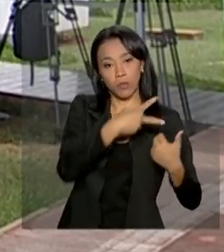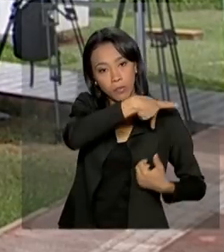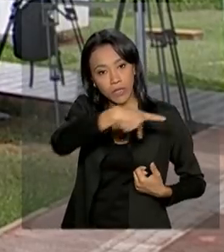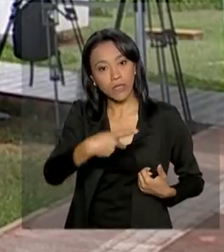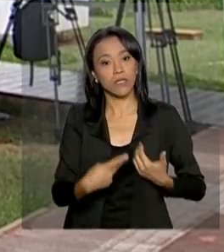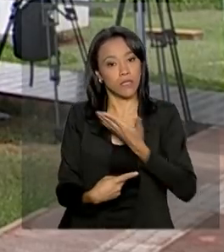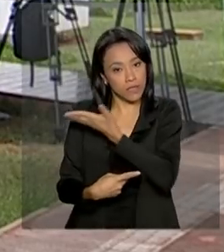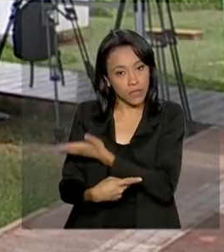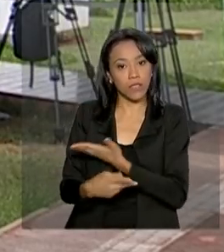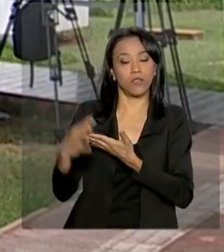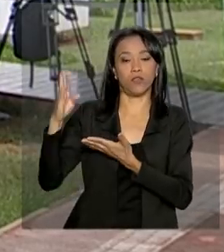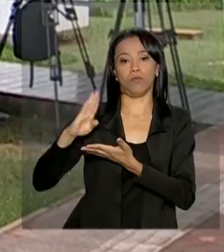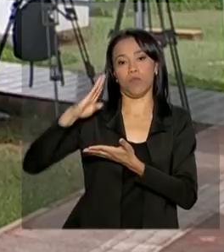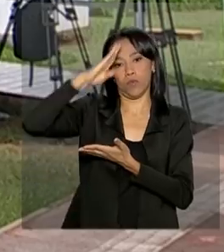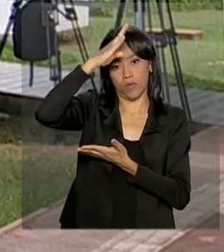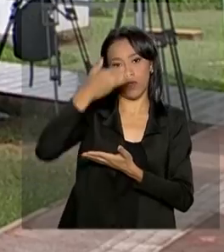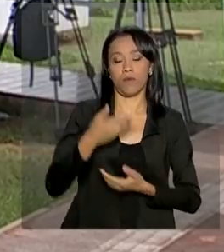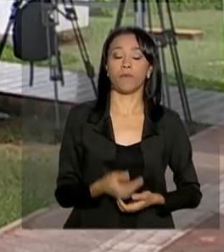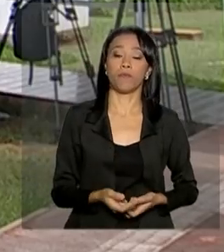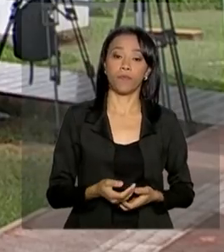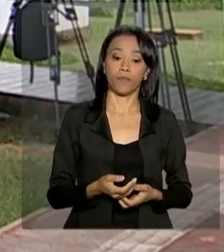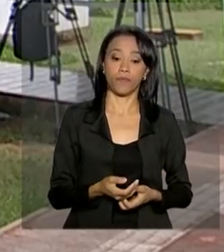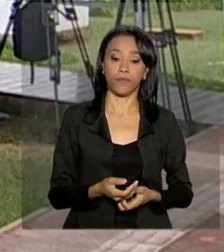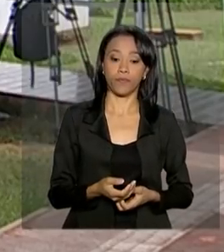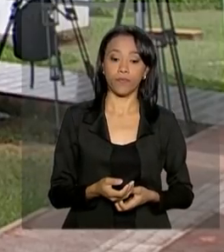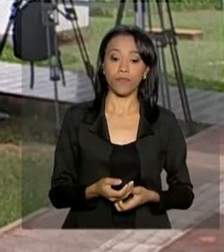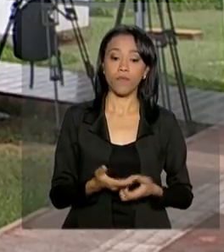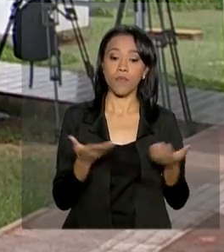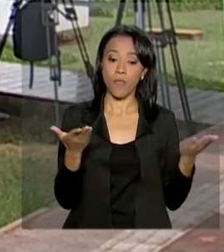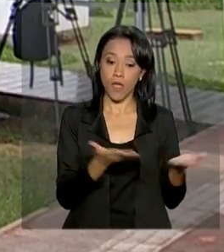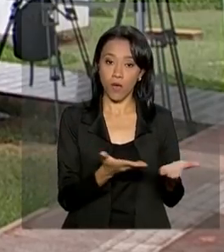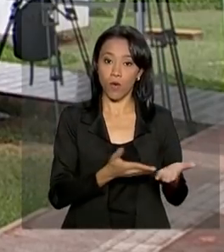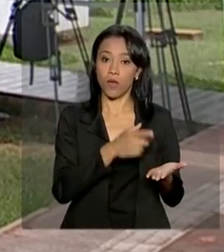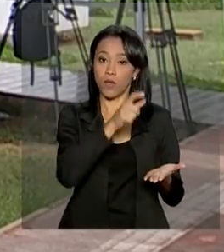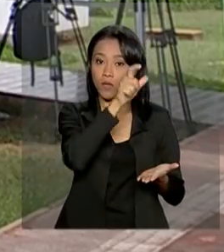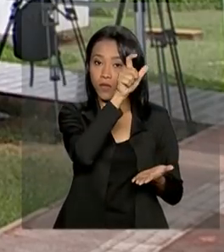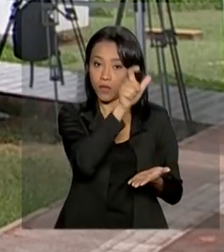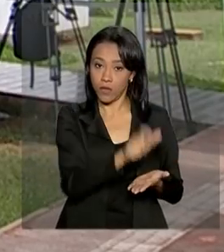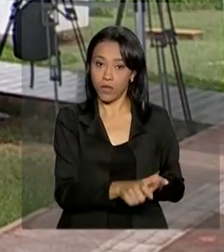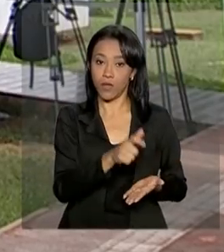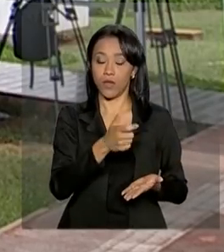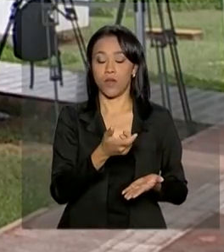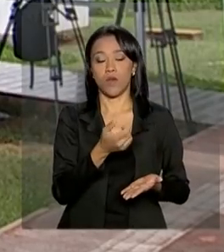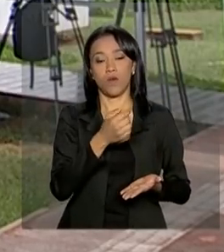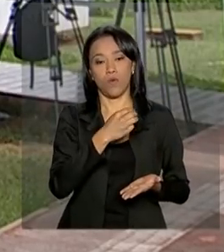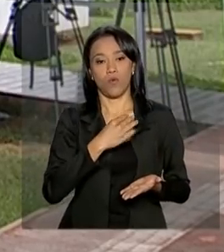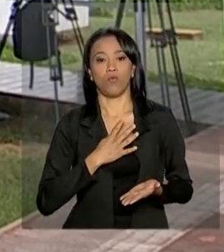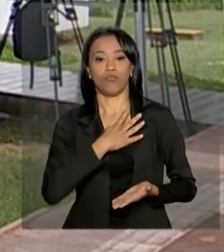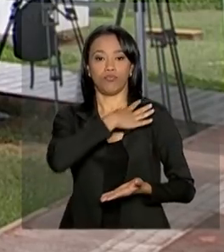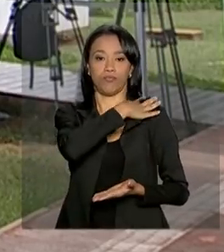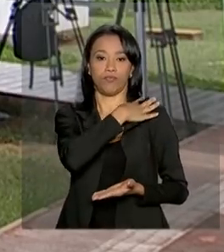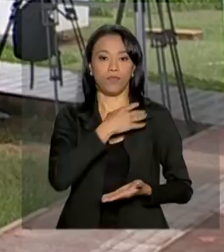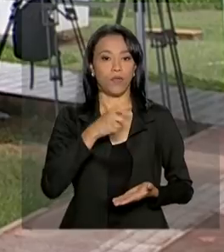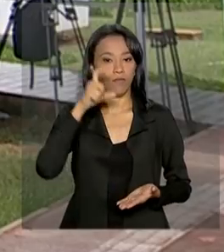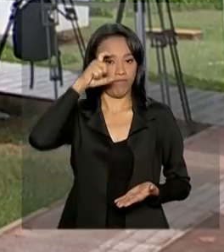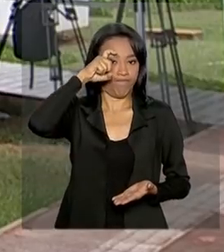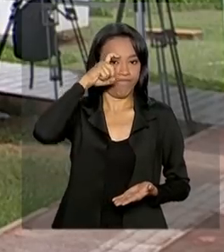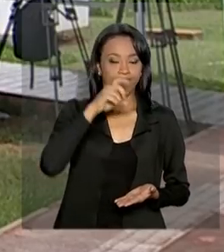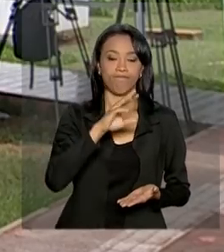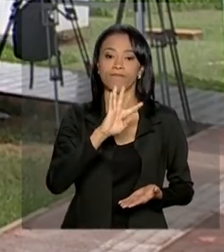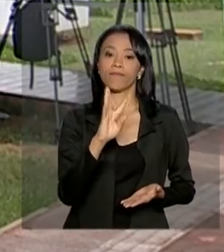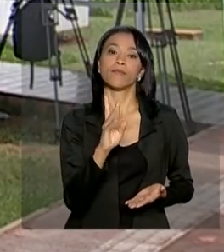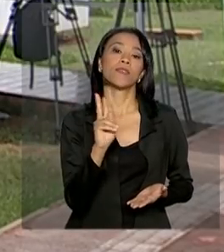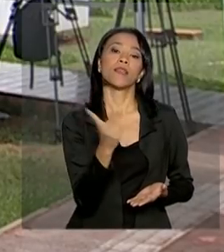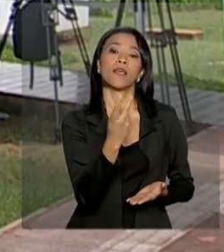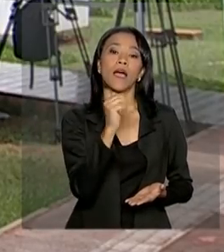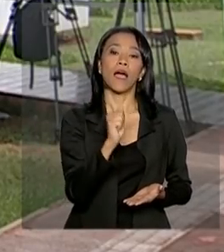manhã, o vice-presidente, agora presidente em exercício, Hamilton Mourão, cumpre a agenda aqui no Palácio do Planalto